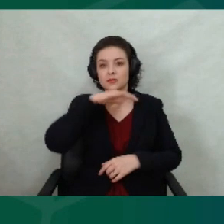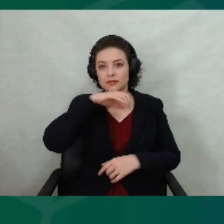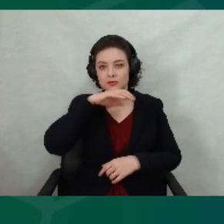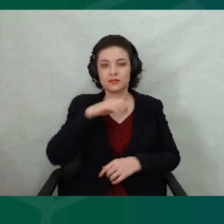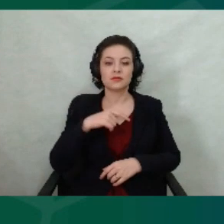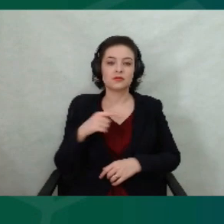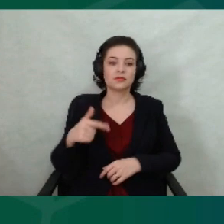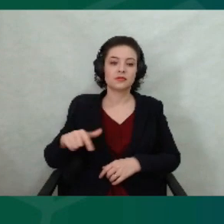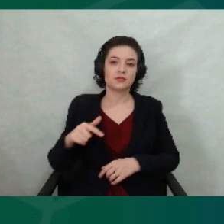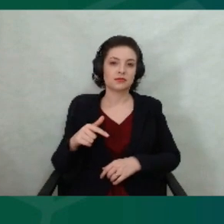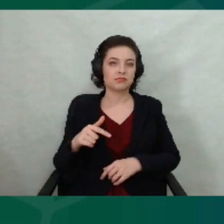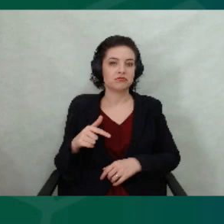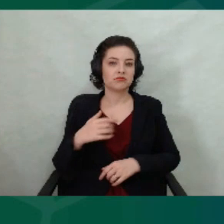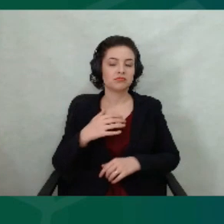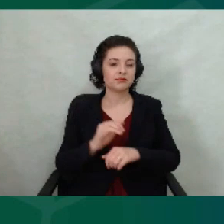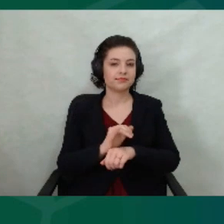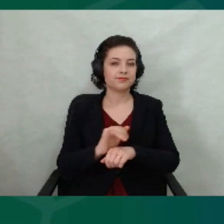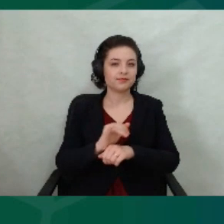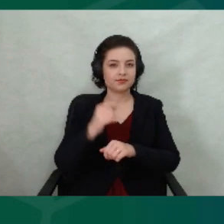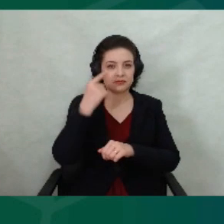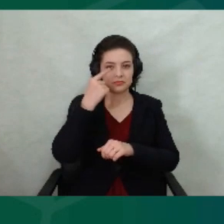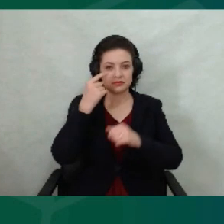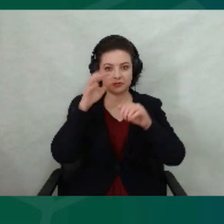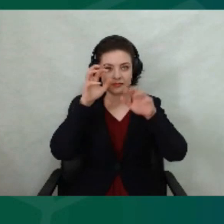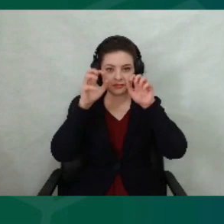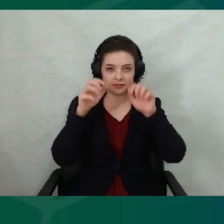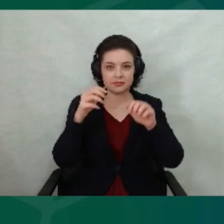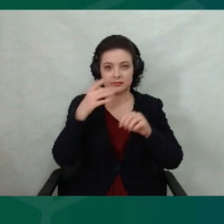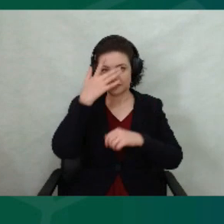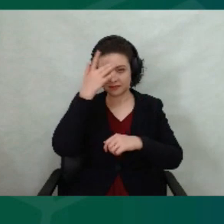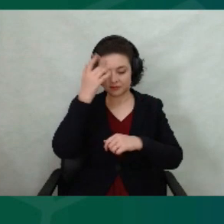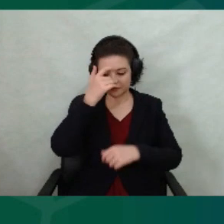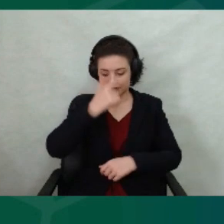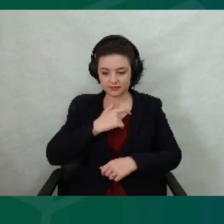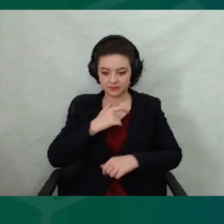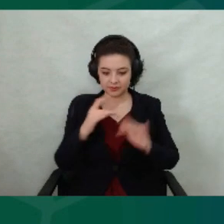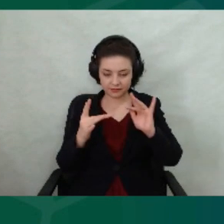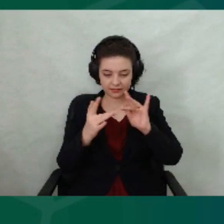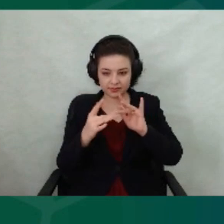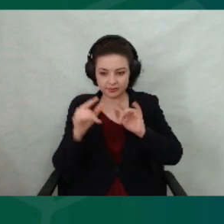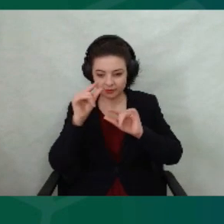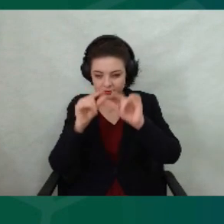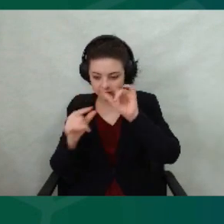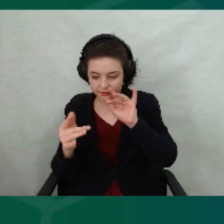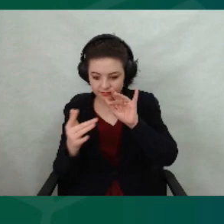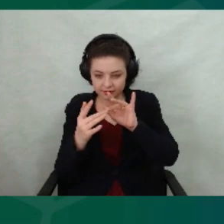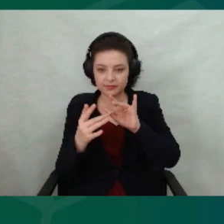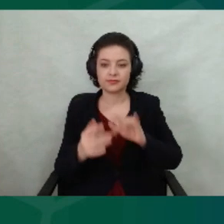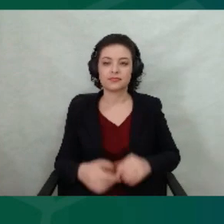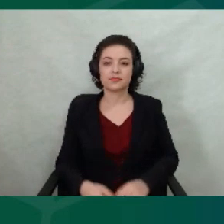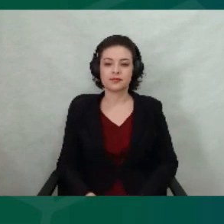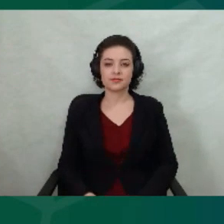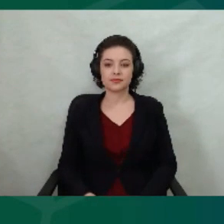também. Precisa ter um hospedeiro, um indivíduo que vai entrar em contato com esse micro-organismo. Pode passar para o próximo, por